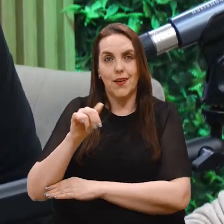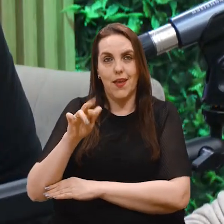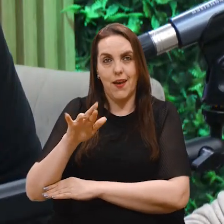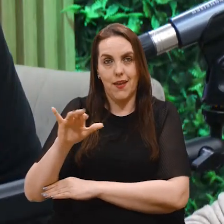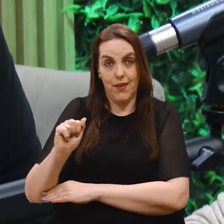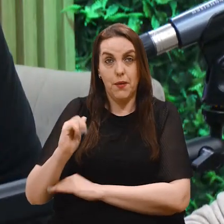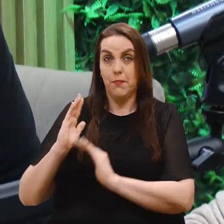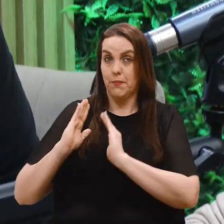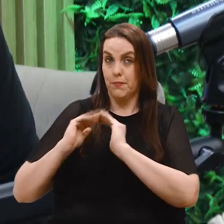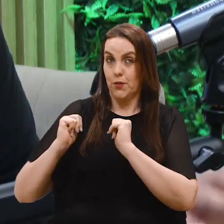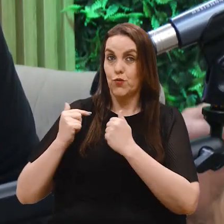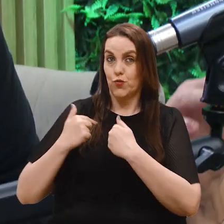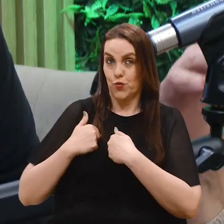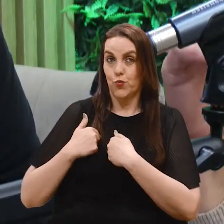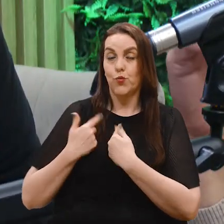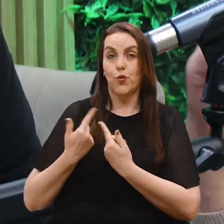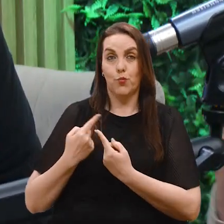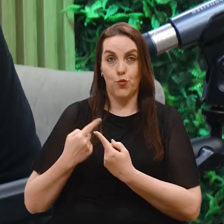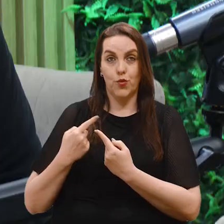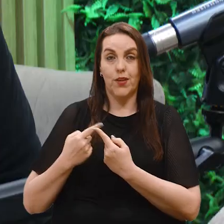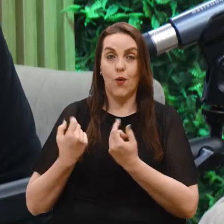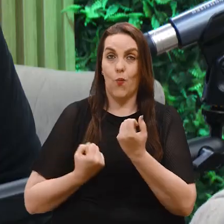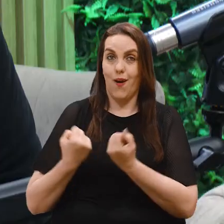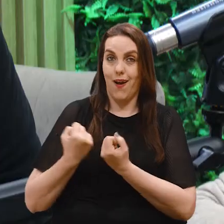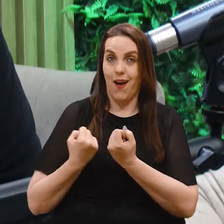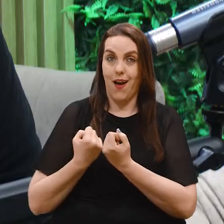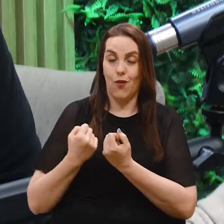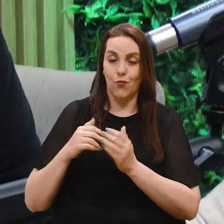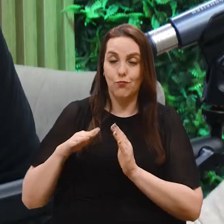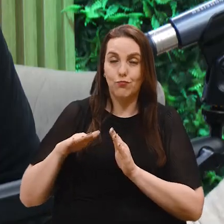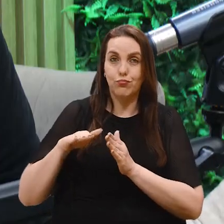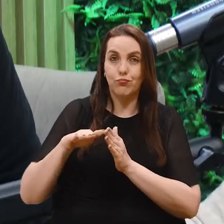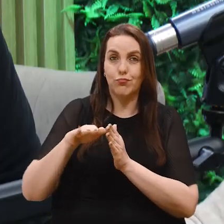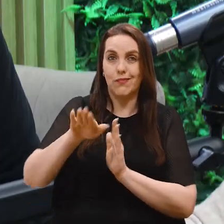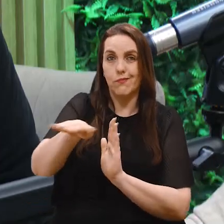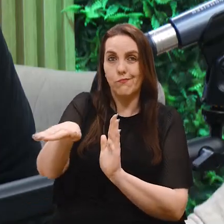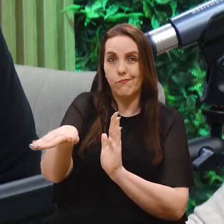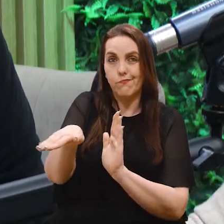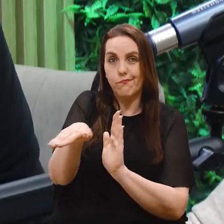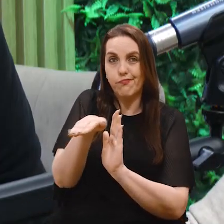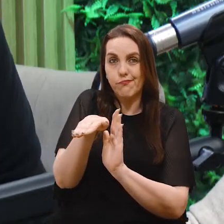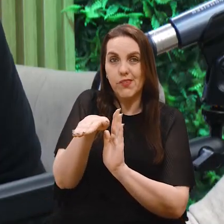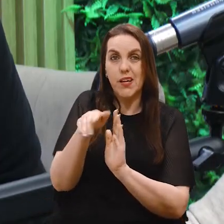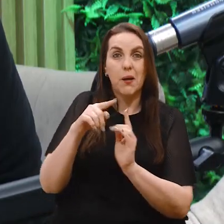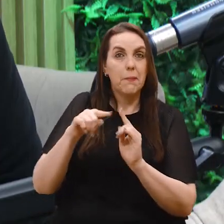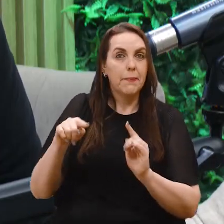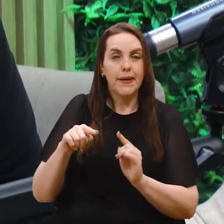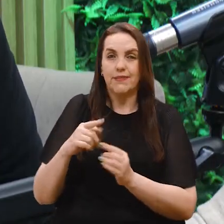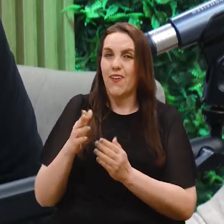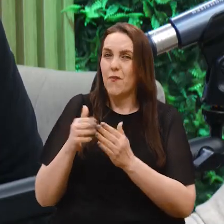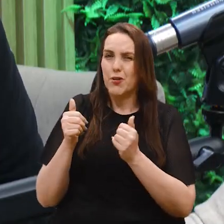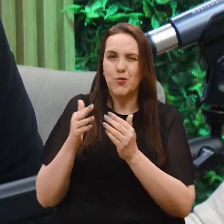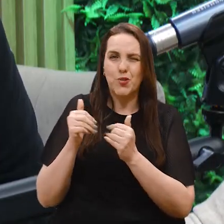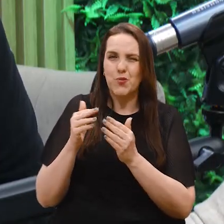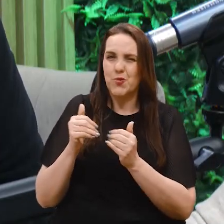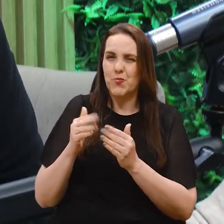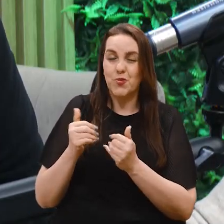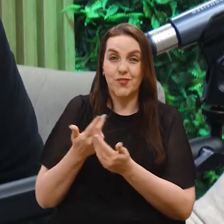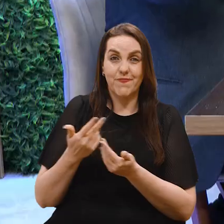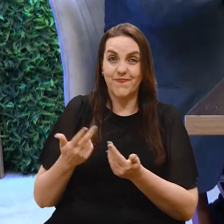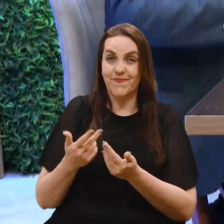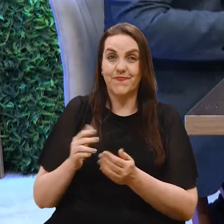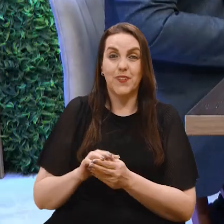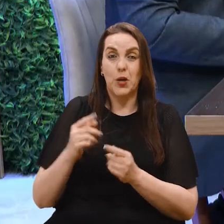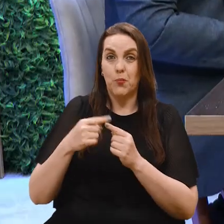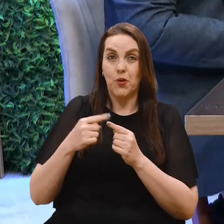para que o cara da funerária chegasse pelo menos de ré até no portão. Mas olha, já foi feito vários pedidos. Não, muita gente